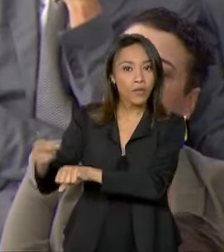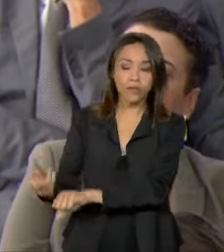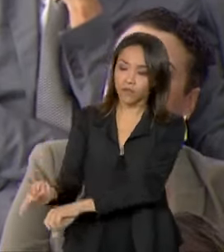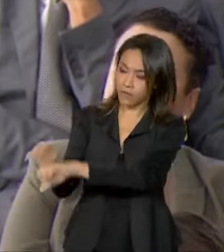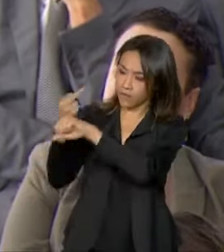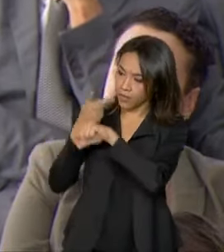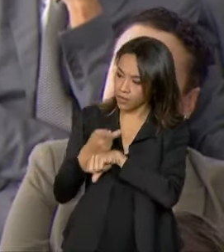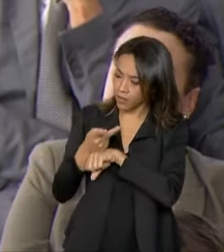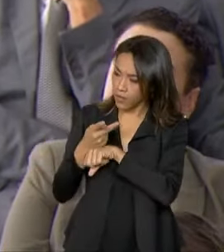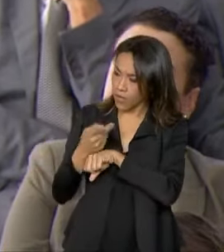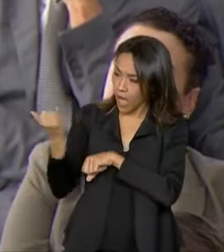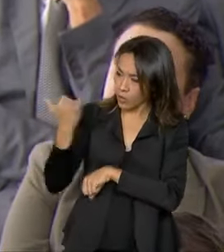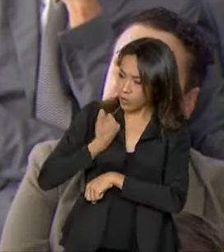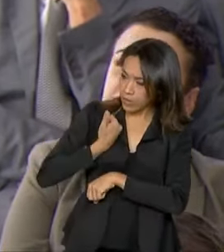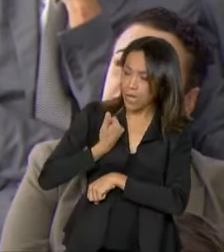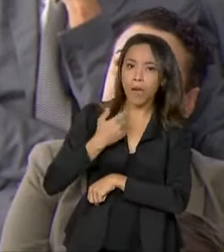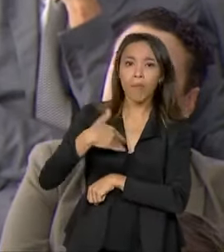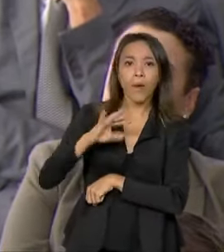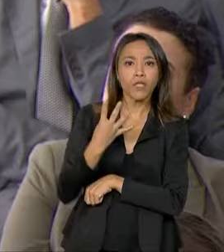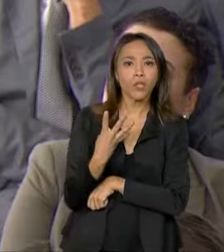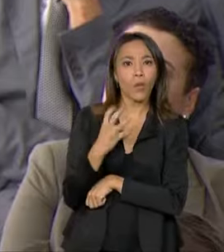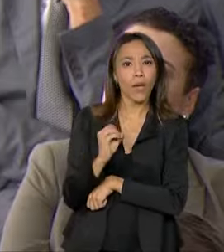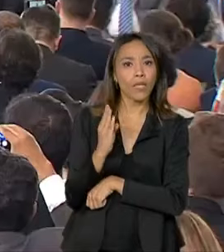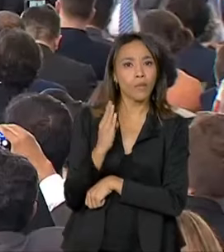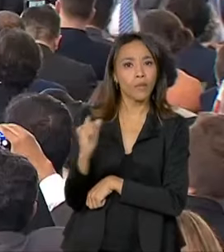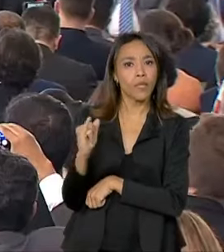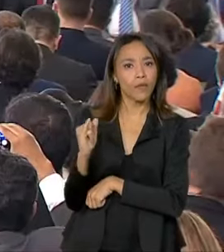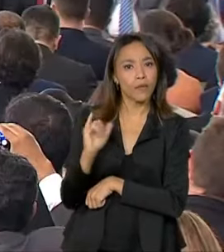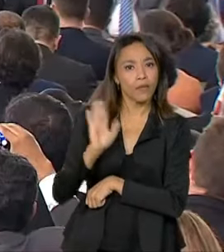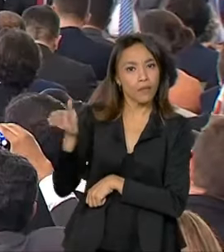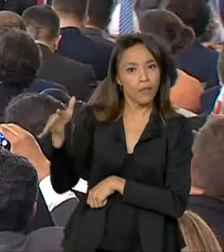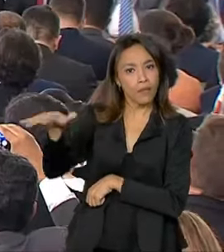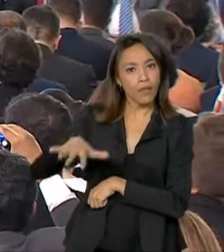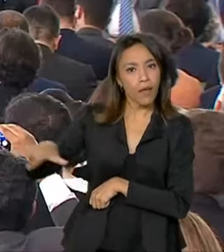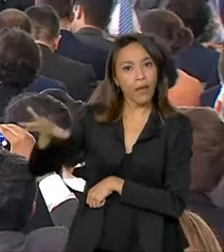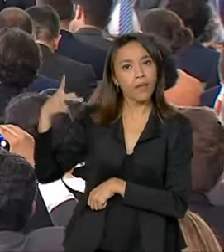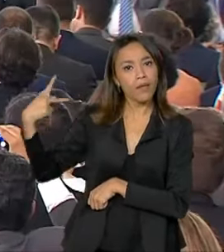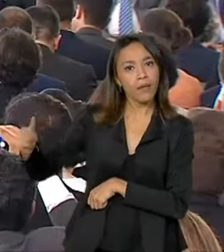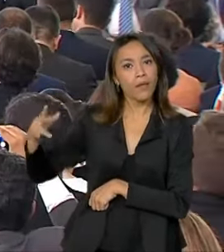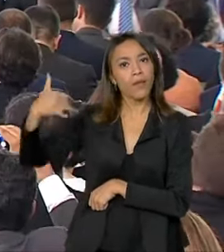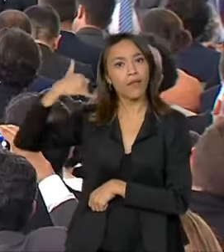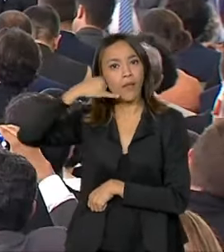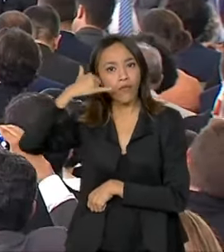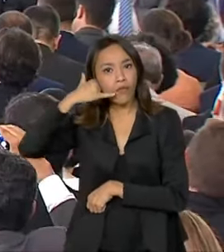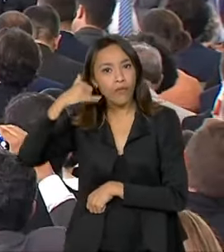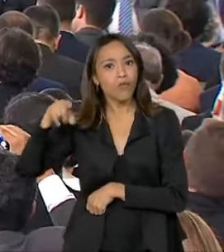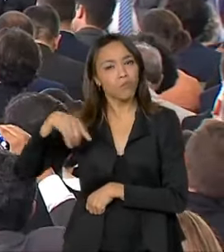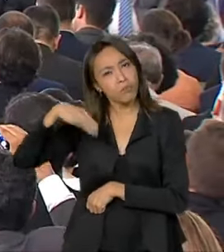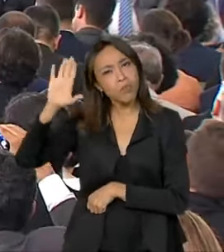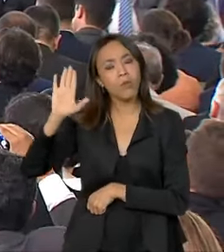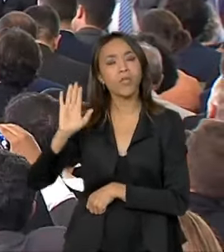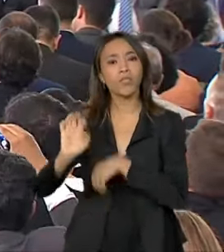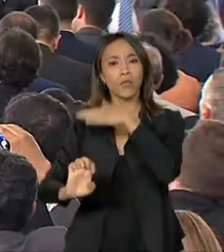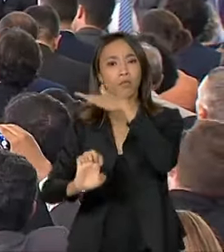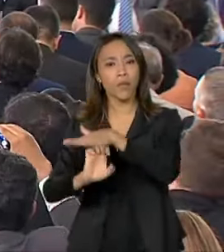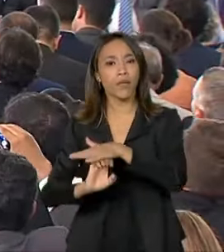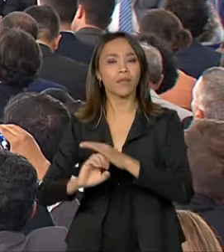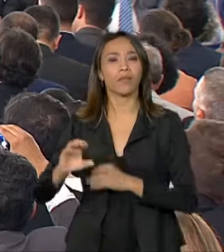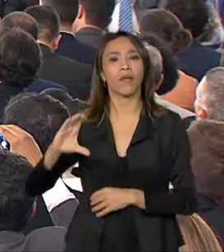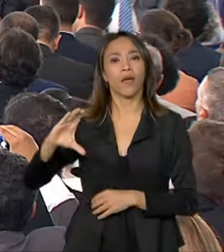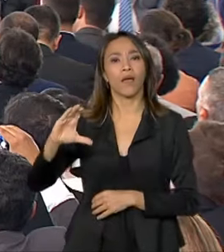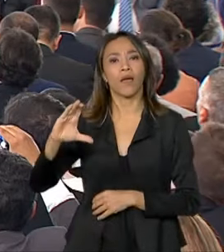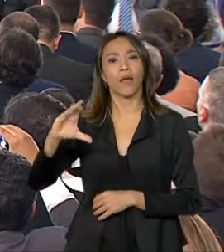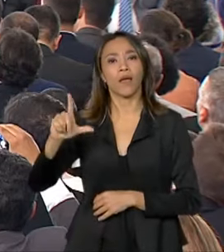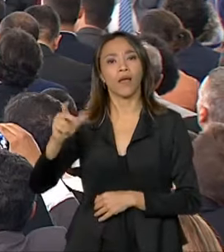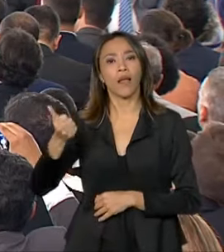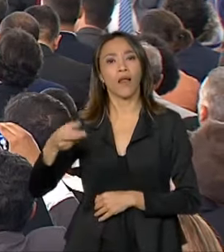mais 40 bilhões de investimento na área dele, que era telefonia e comunicação, na Claro, sobretudo, e vai iniciar